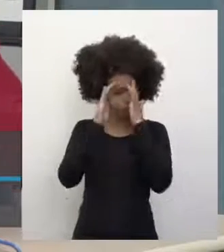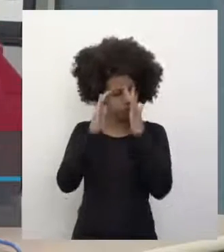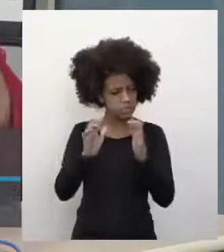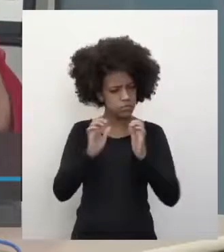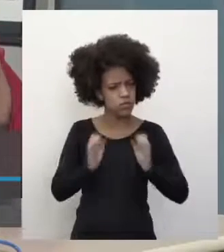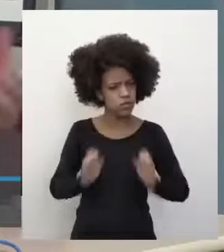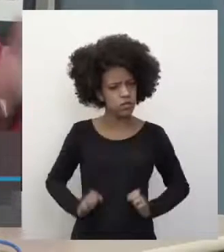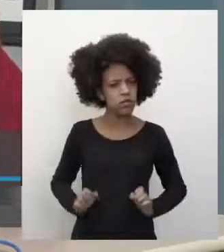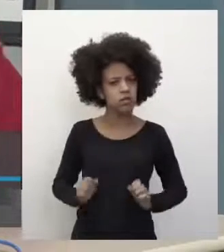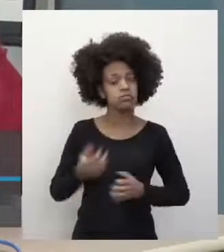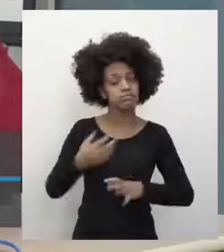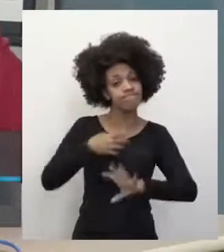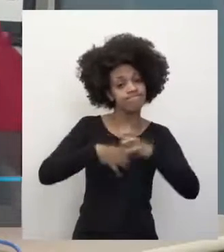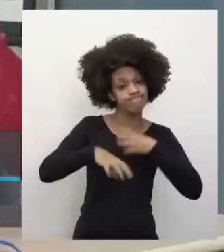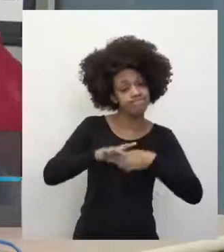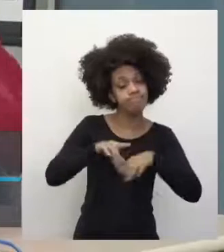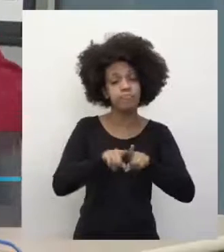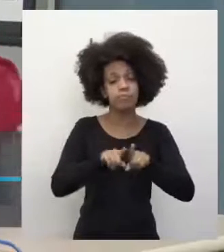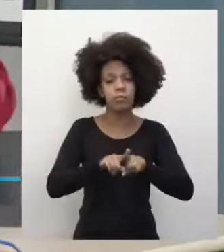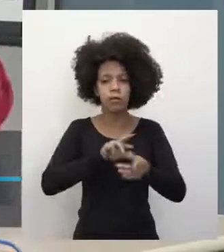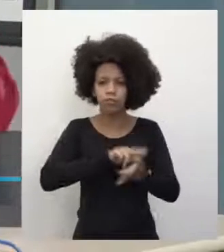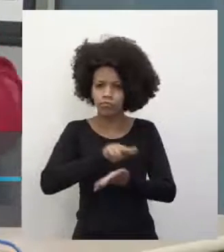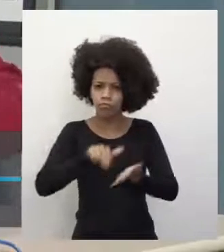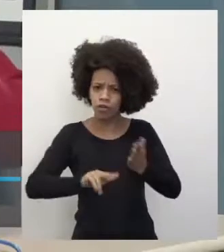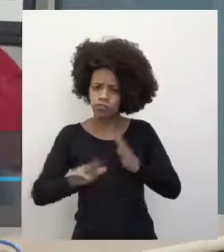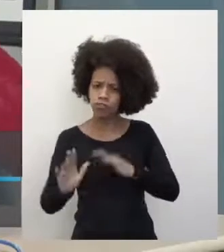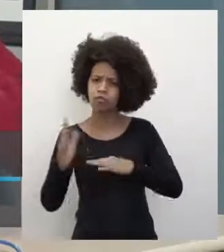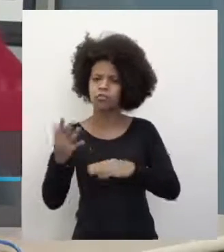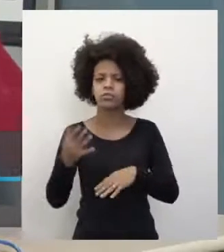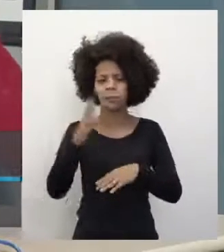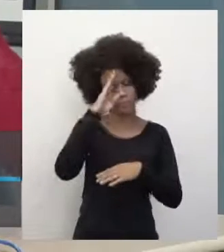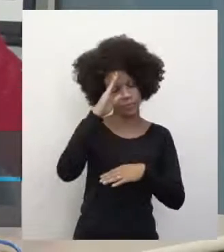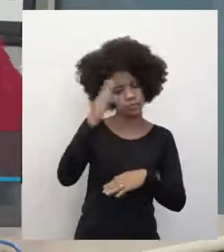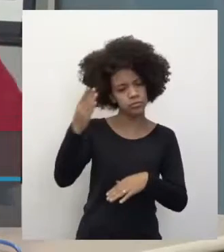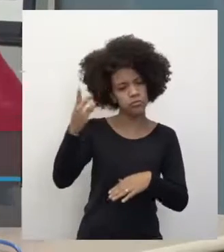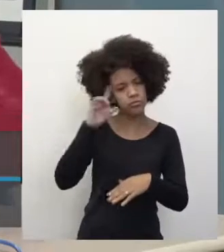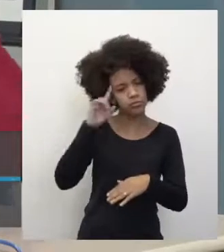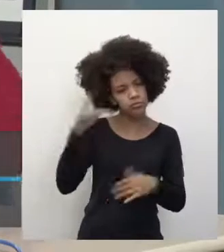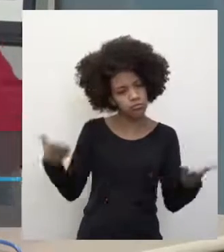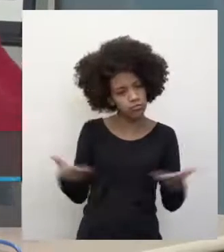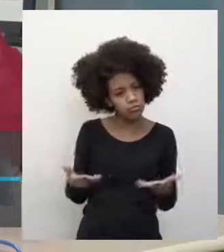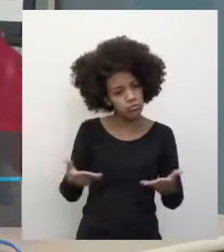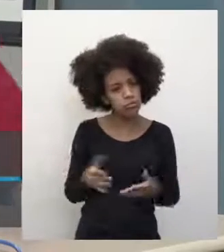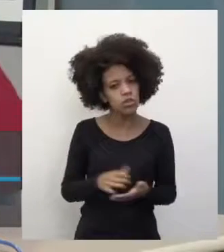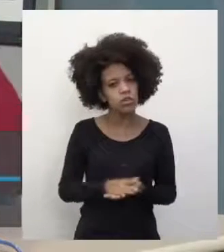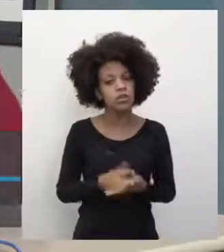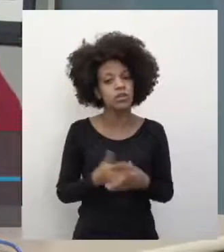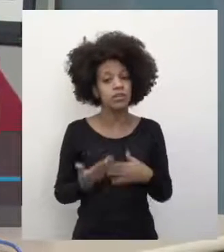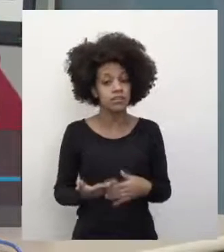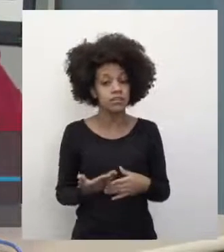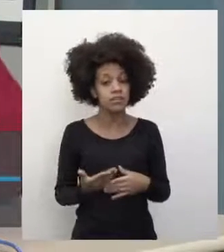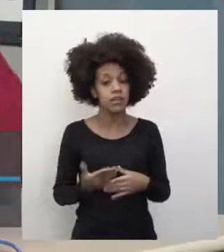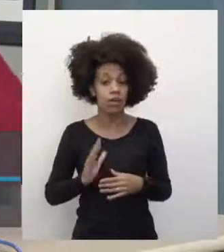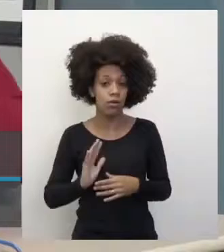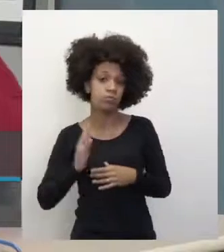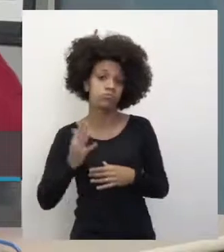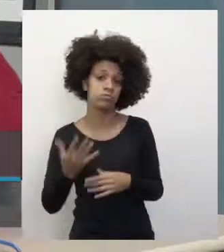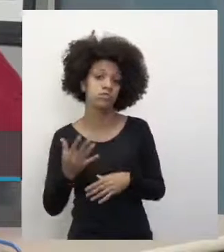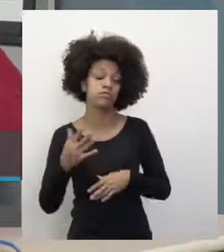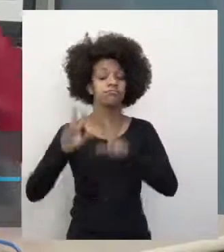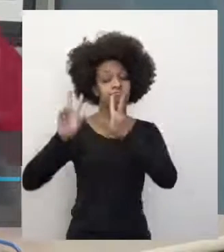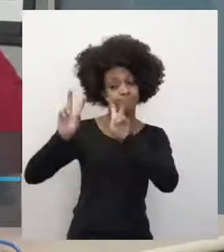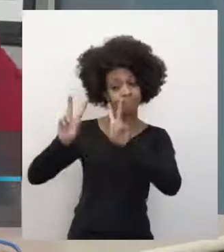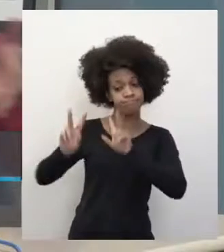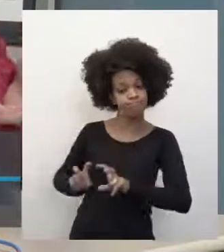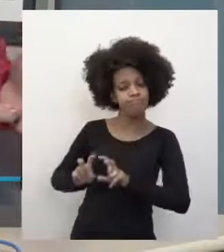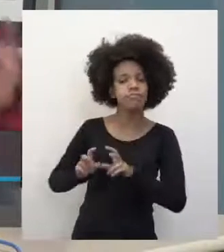da solidariedade. E nós vemos muitas obras, principalmente nos dias de hoje, que falam, que recorrem a essa temática, porque é uma temática,